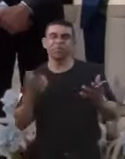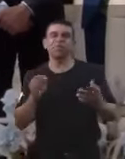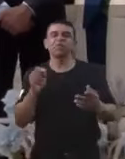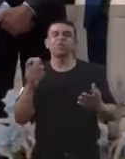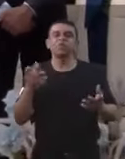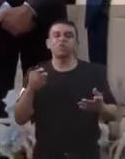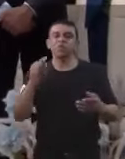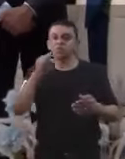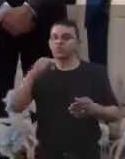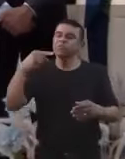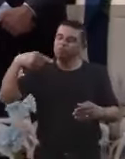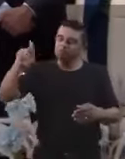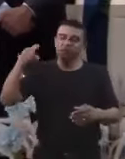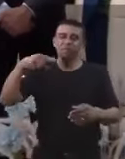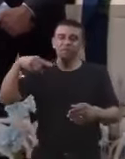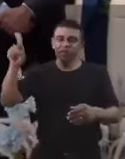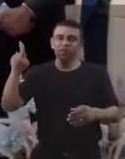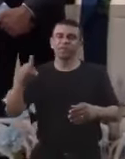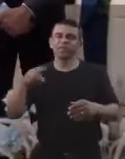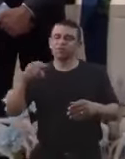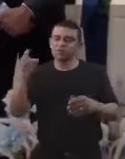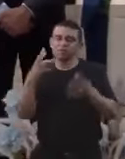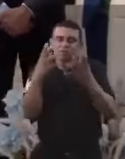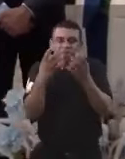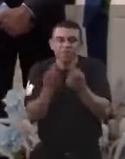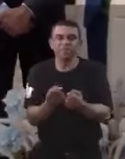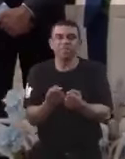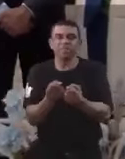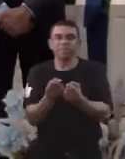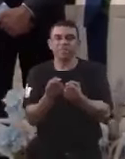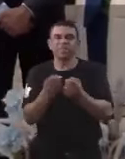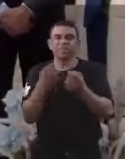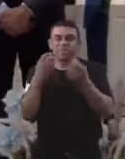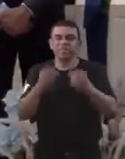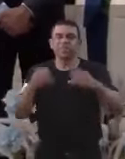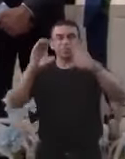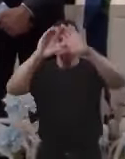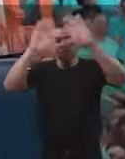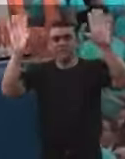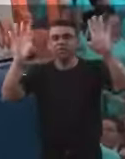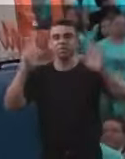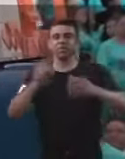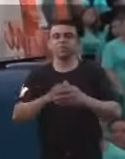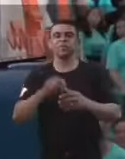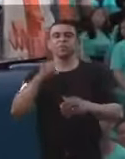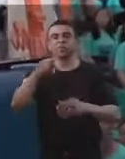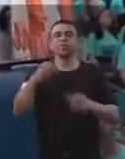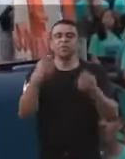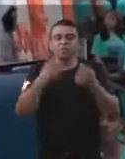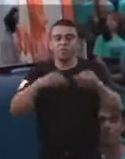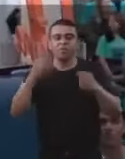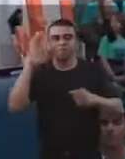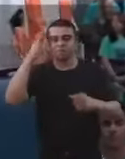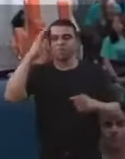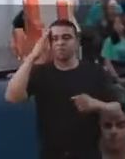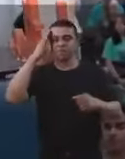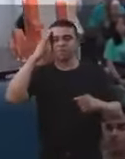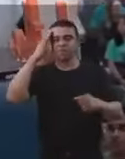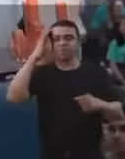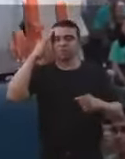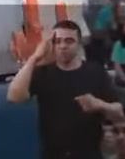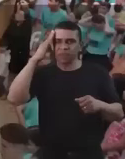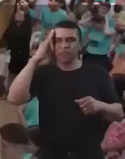Se você se encher do reino de Deus, você vai entender que o evangelho começou com Deus sendo